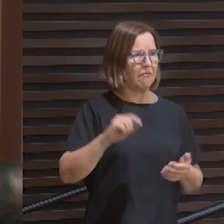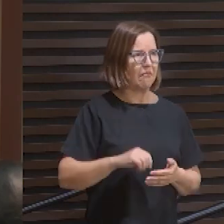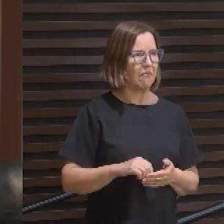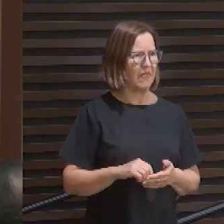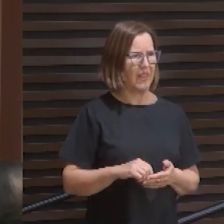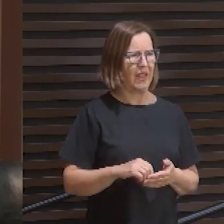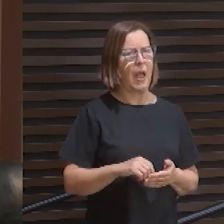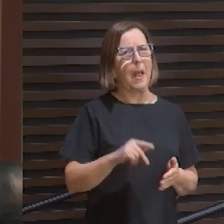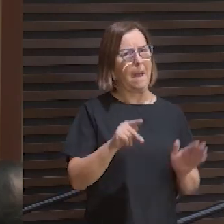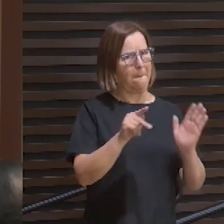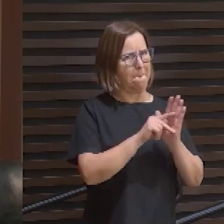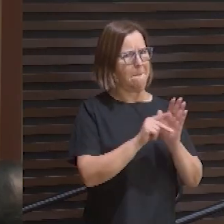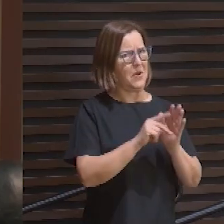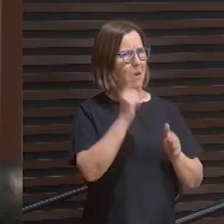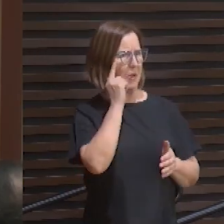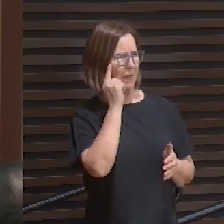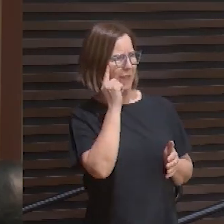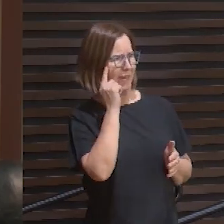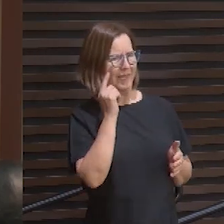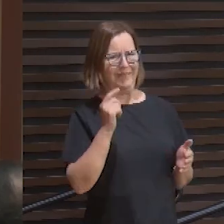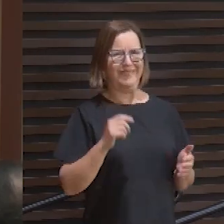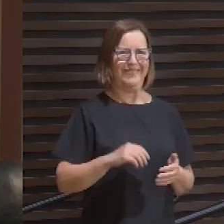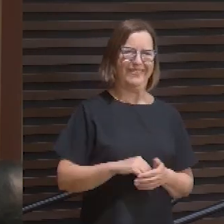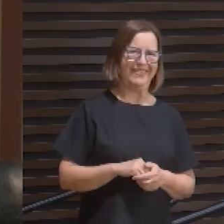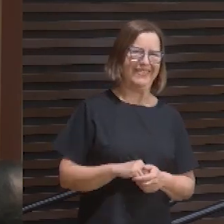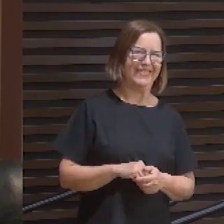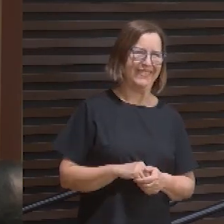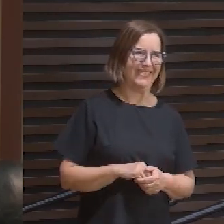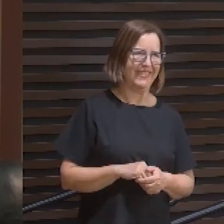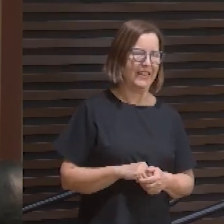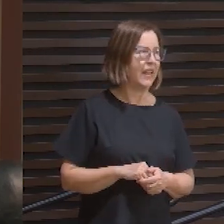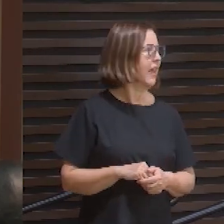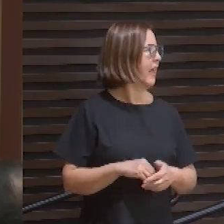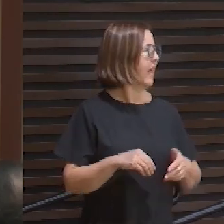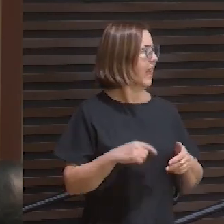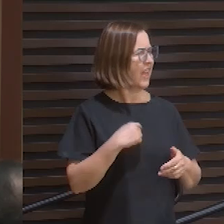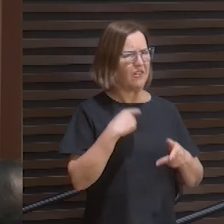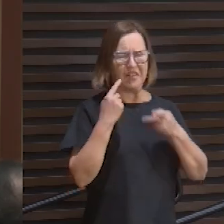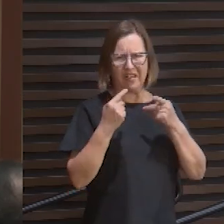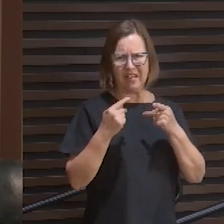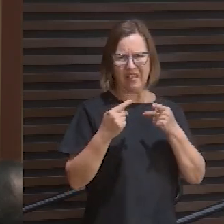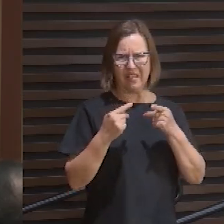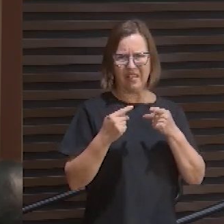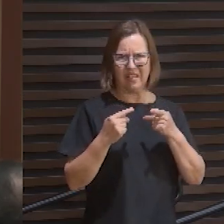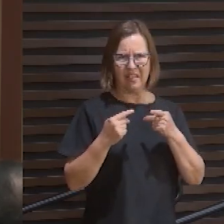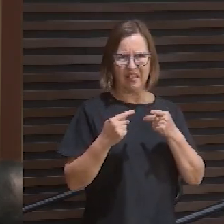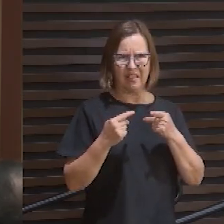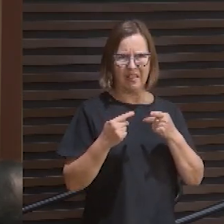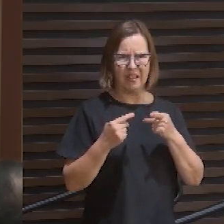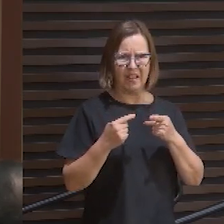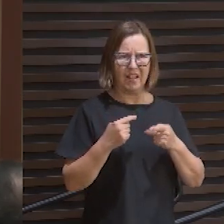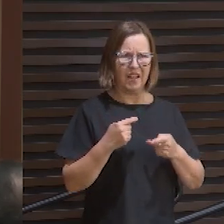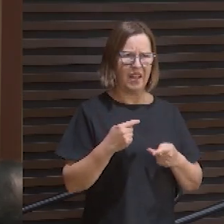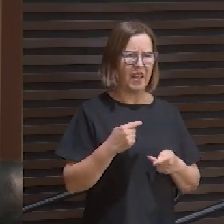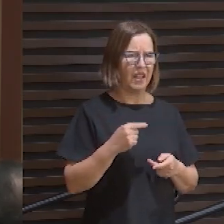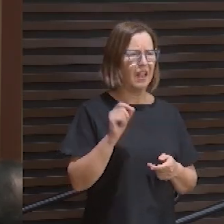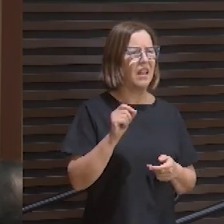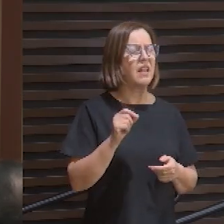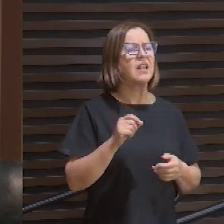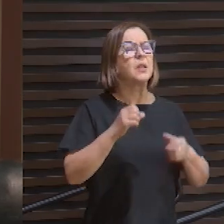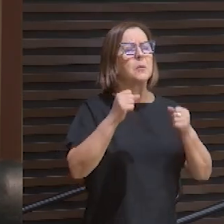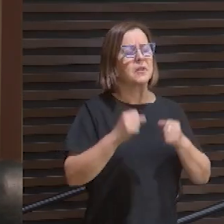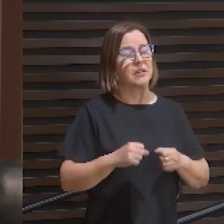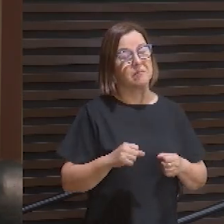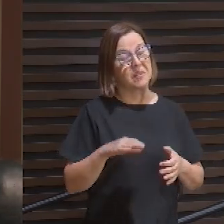minha. Eu digo, misericórdia, que poder. E eu fiz um